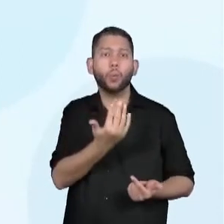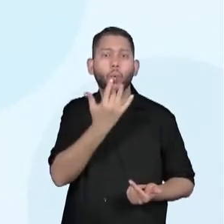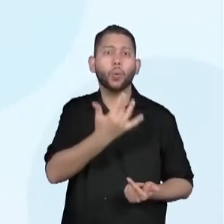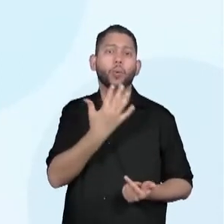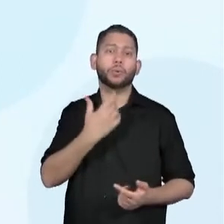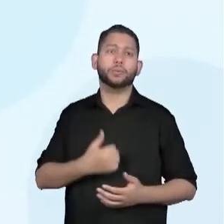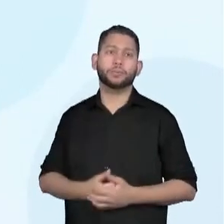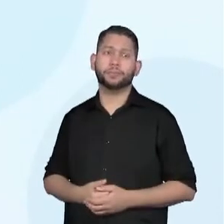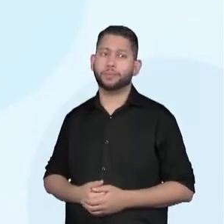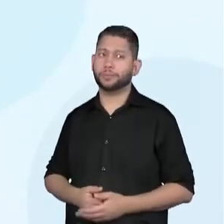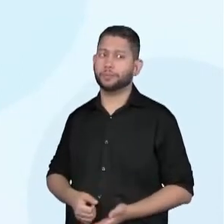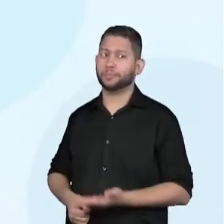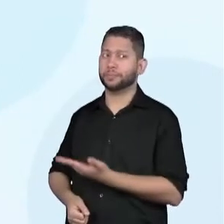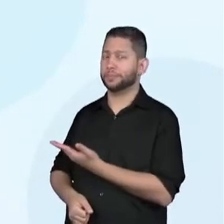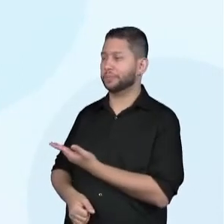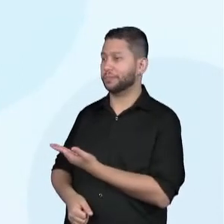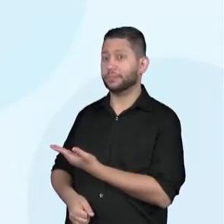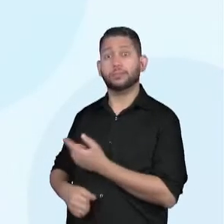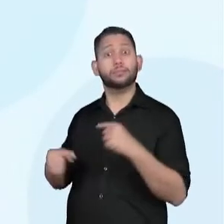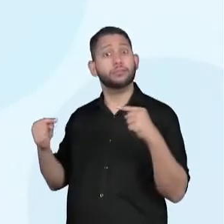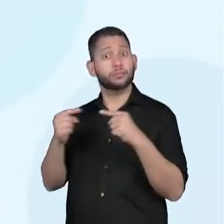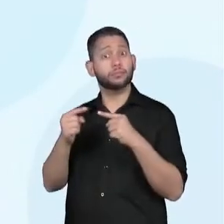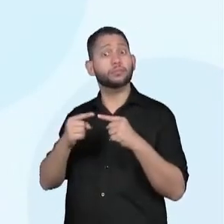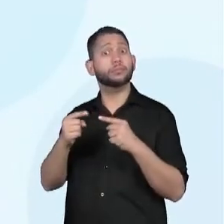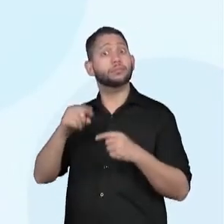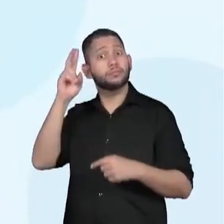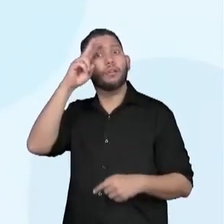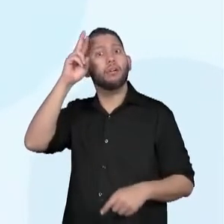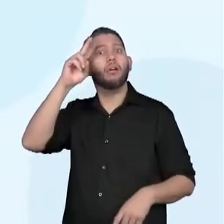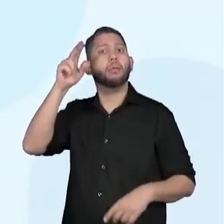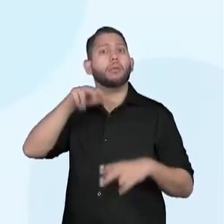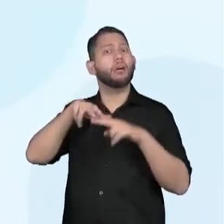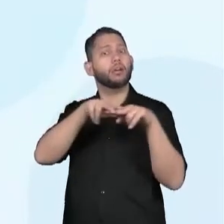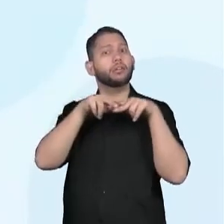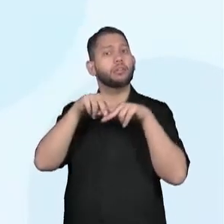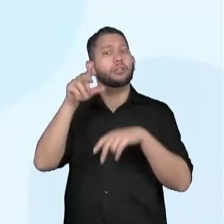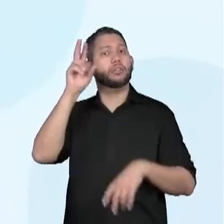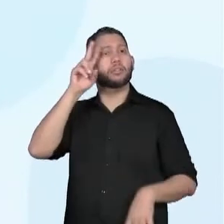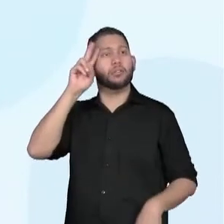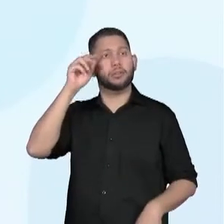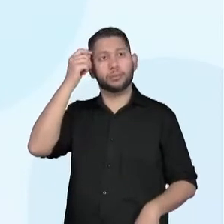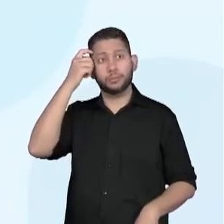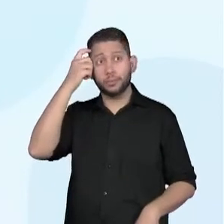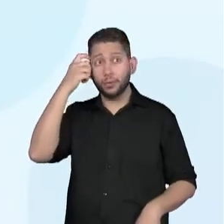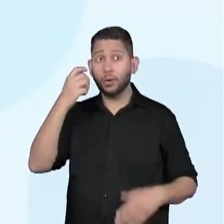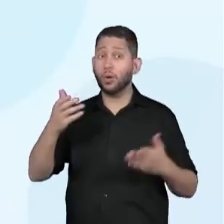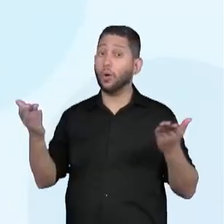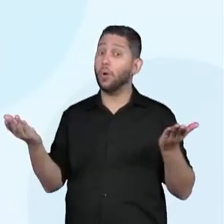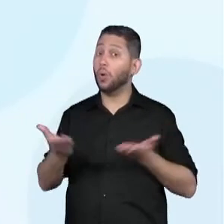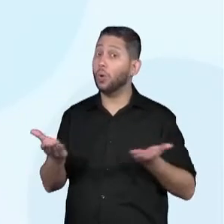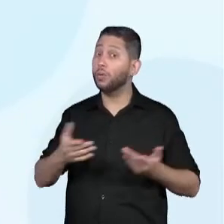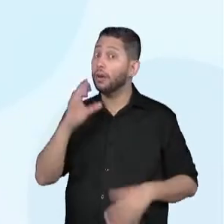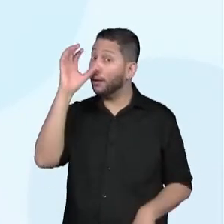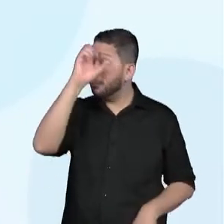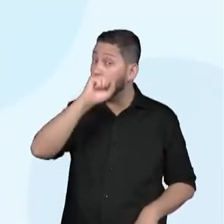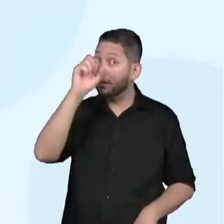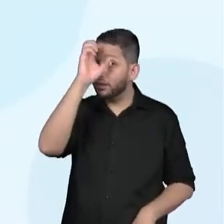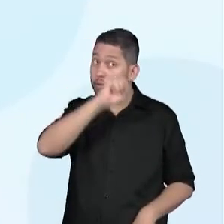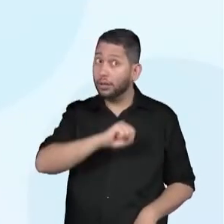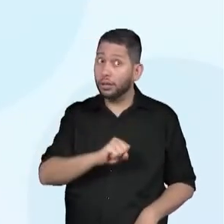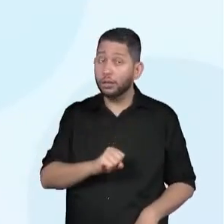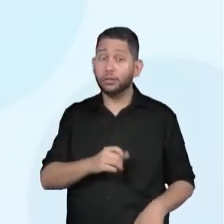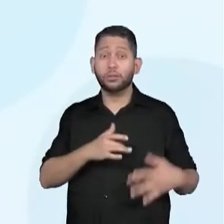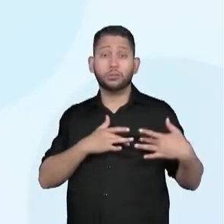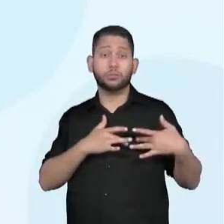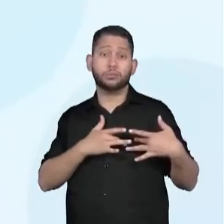And colors. Vamos continuar revisando as cores. The word of the day is solidarity. A palavra do dia